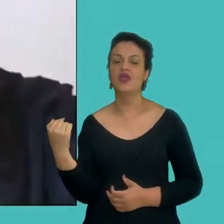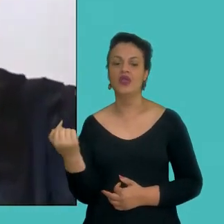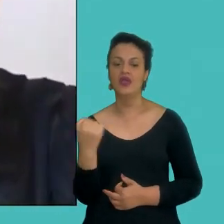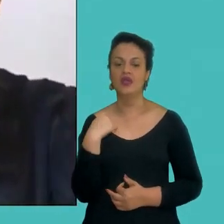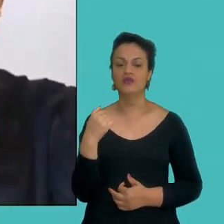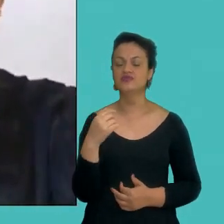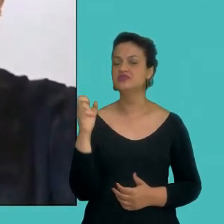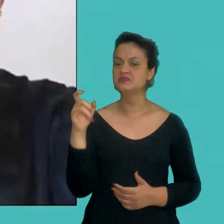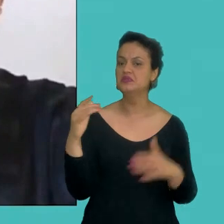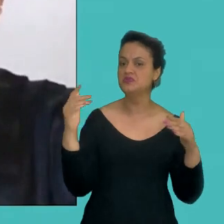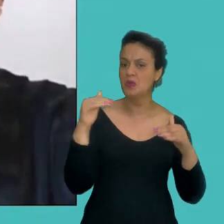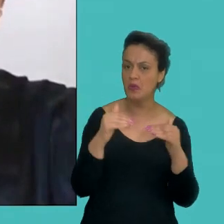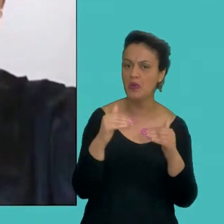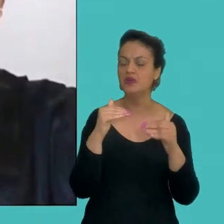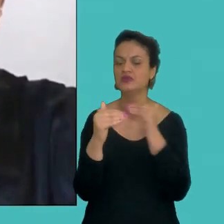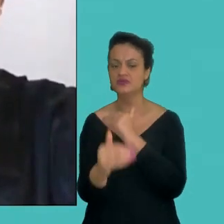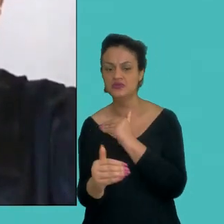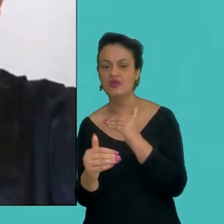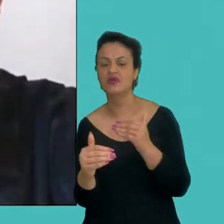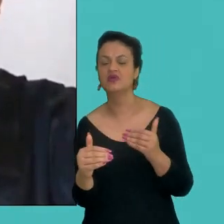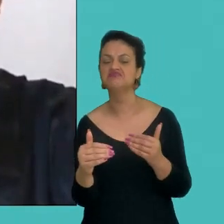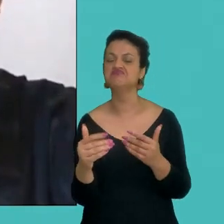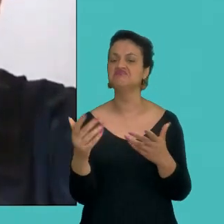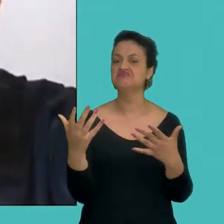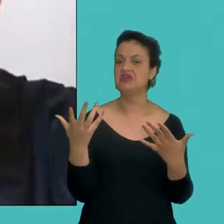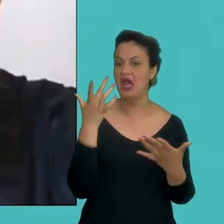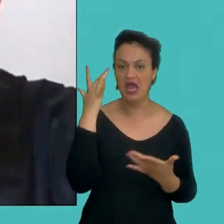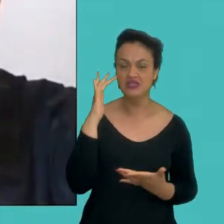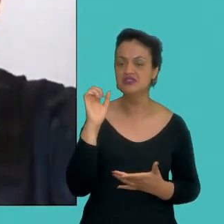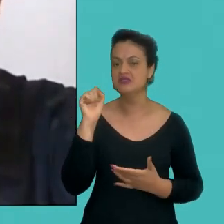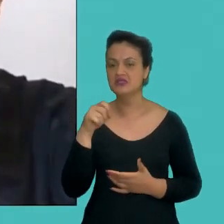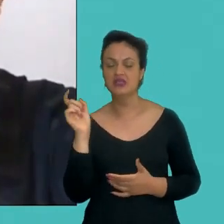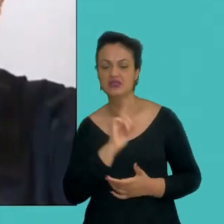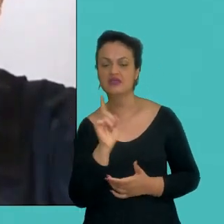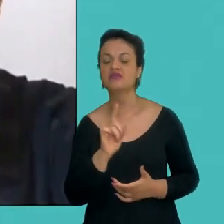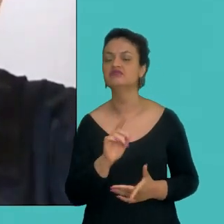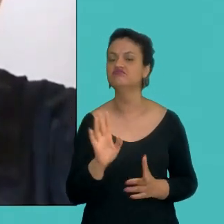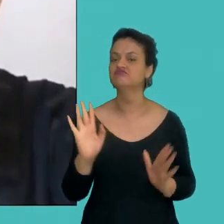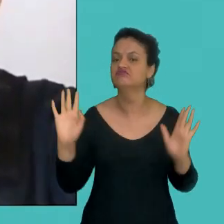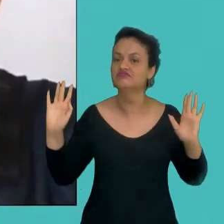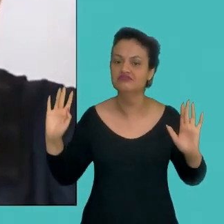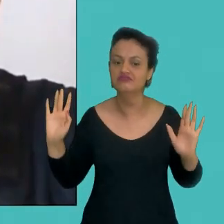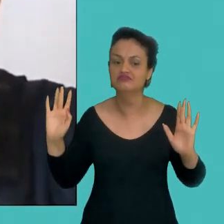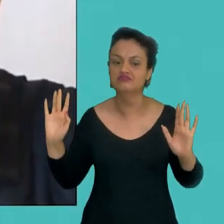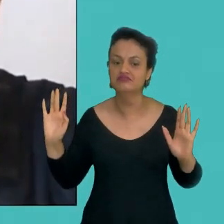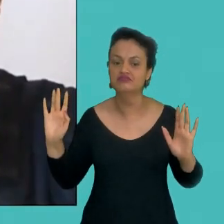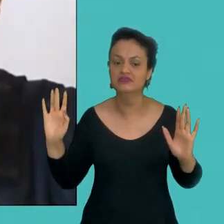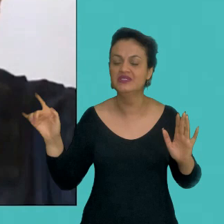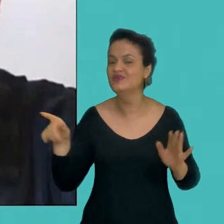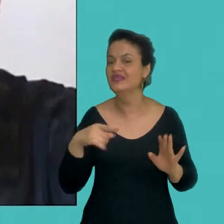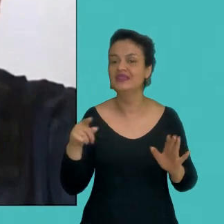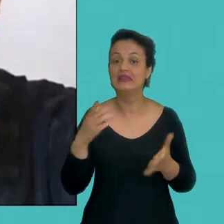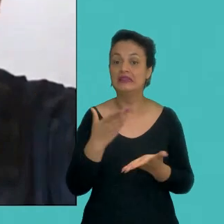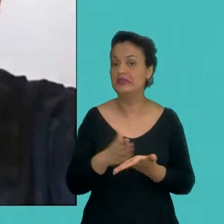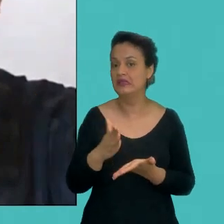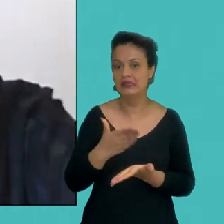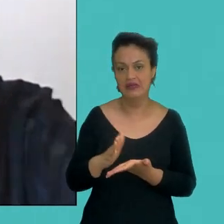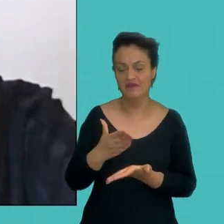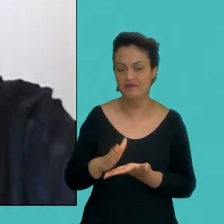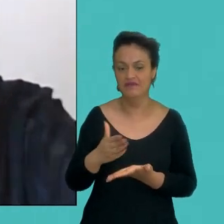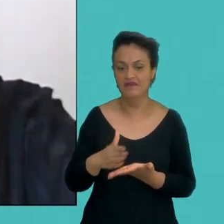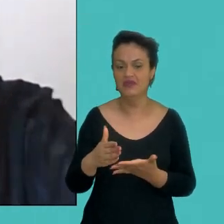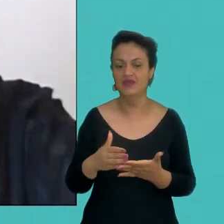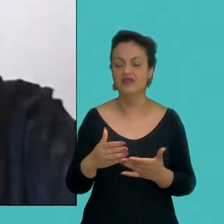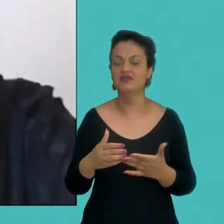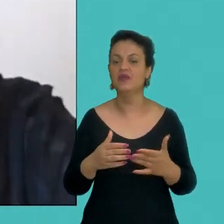forma alguma. Se alguém aqui concorda, discorda, abomina ou aplaude o que eu disse, pelo amor de Deus, nada tem a ver